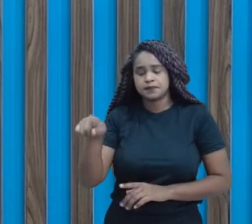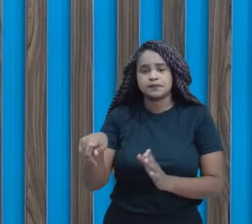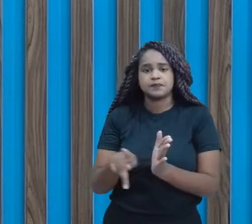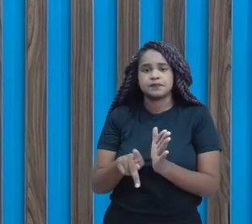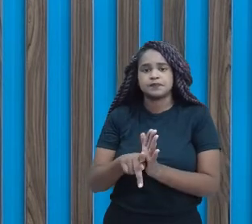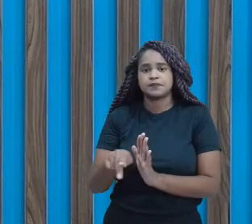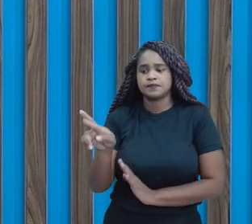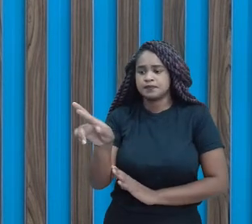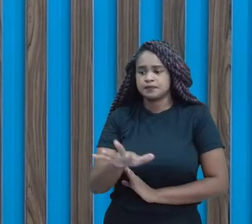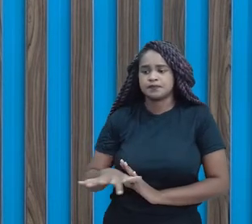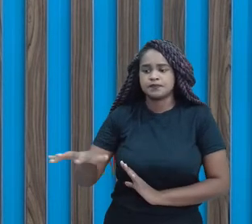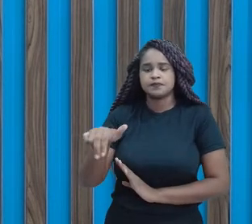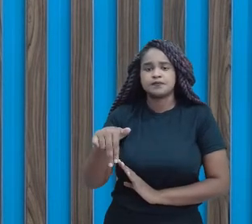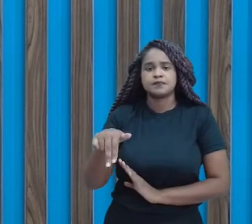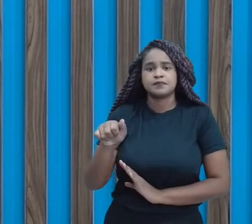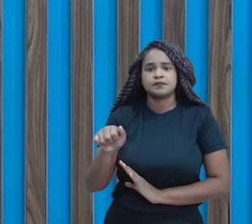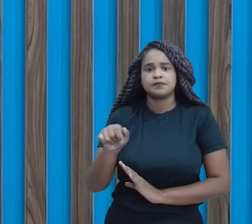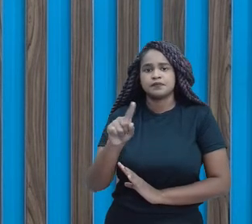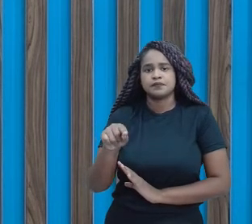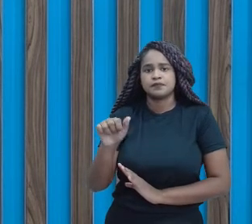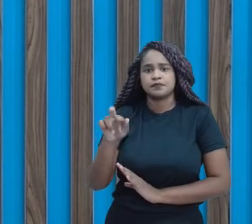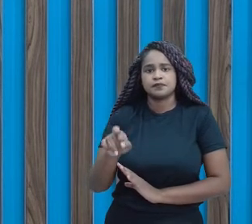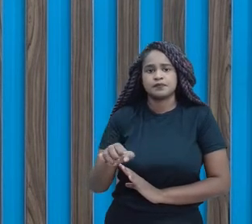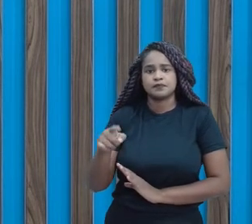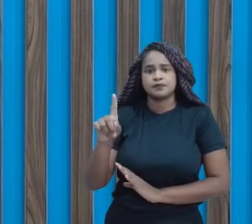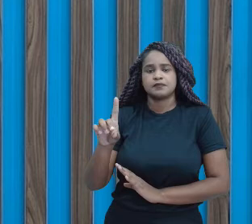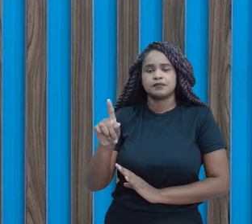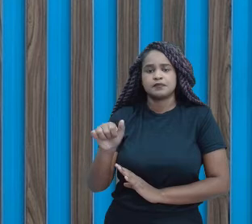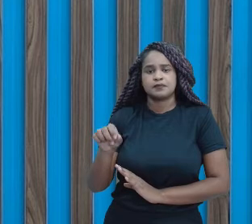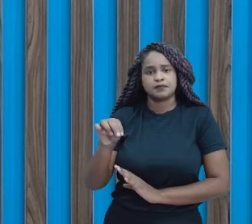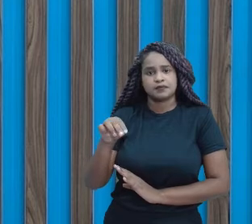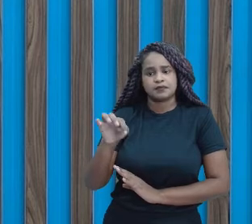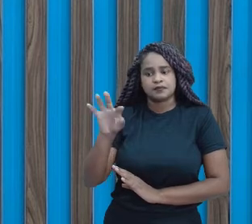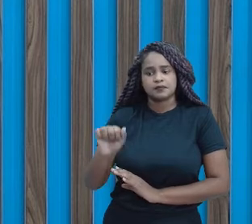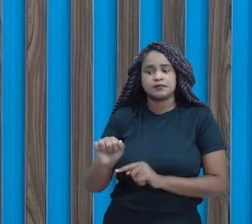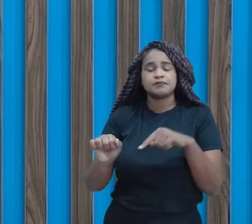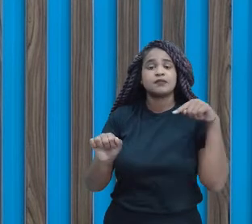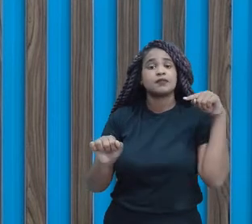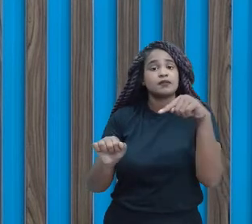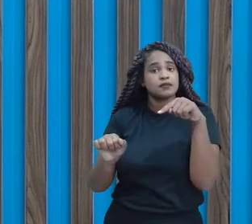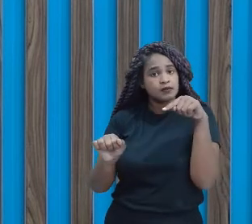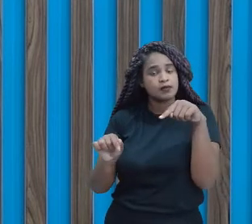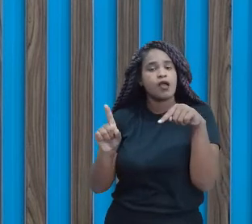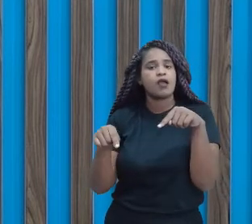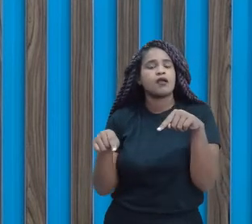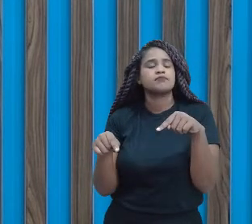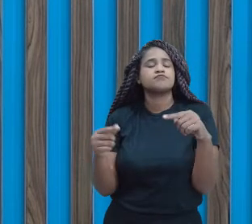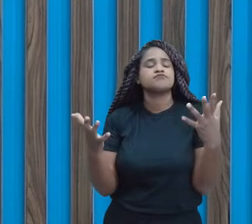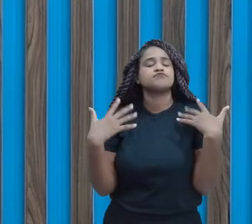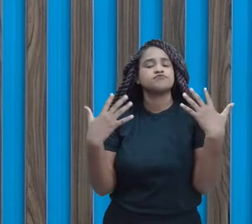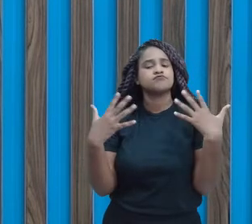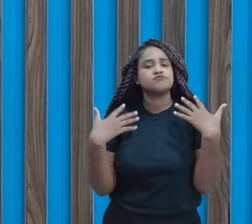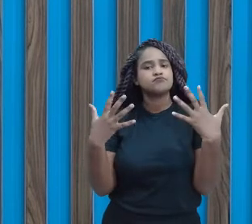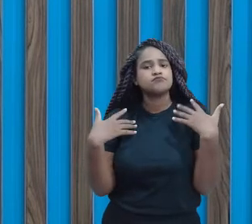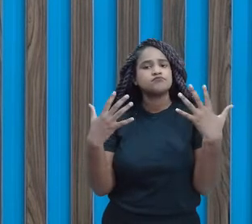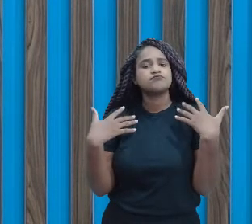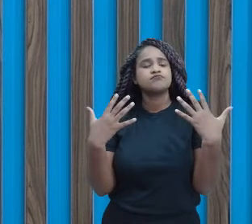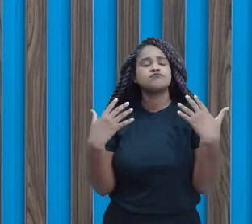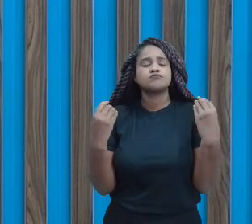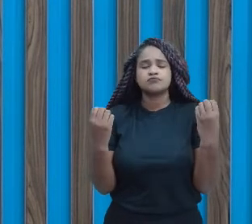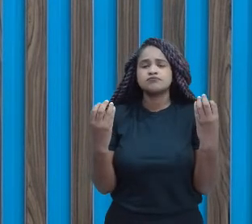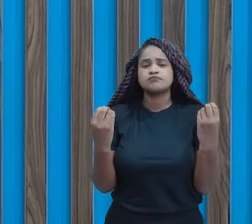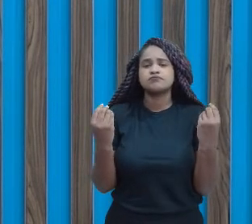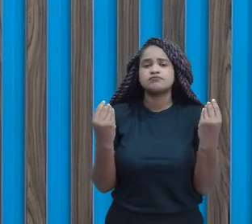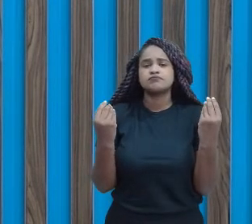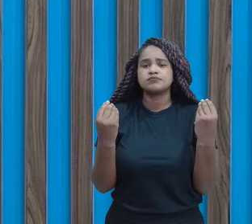aparentemente mais branda, né? Amena, o tempo, o clima, né? É um pouquinho mais alto, tem